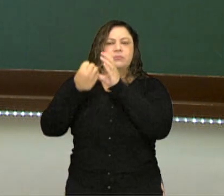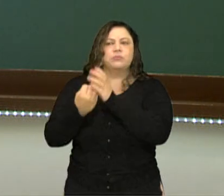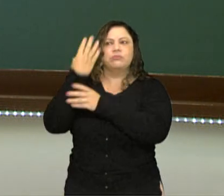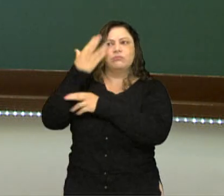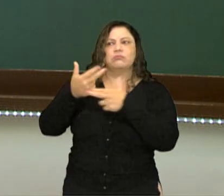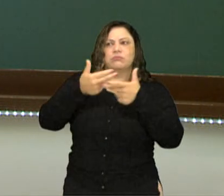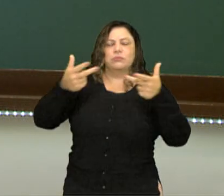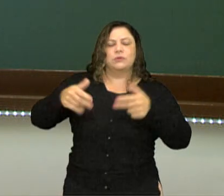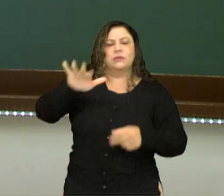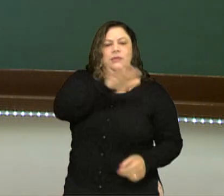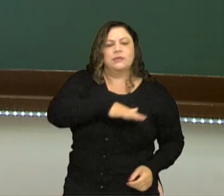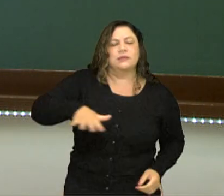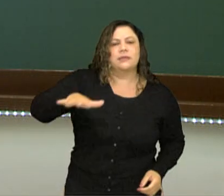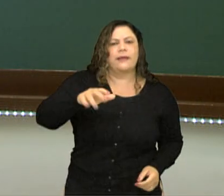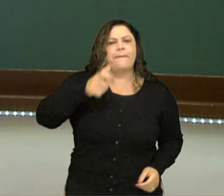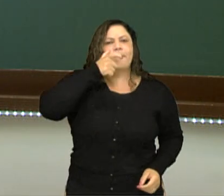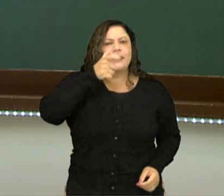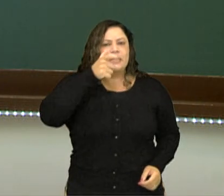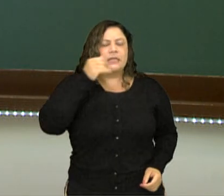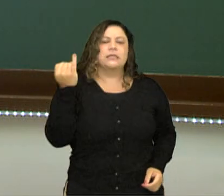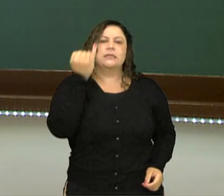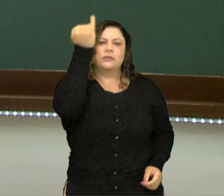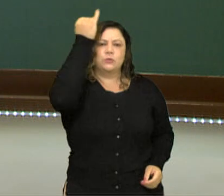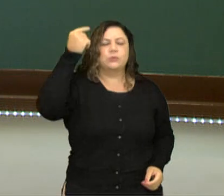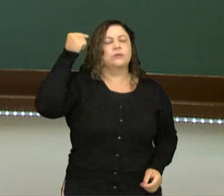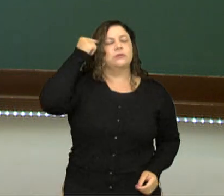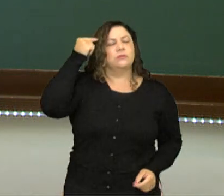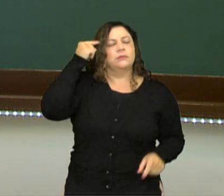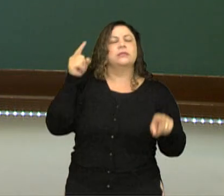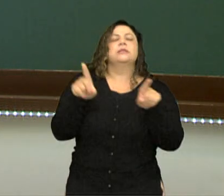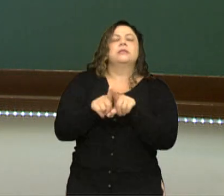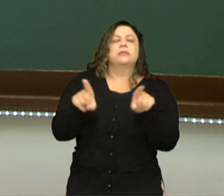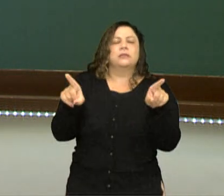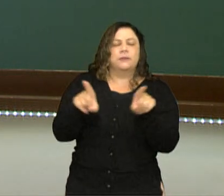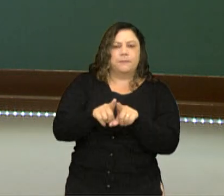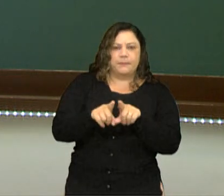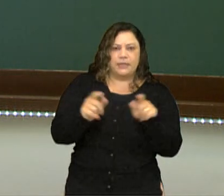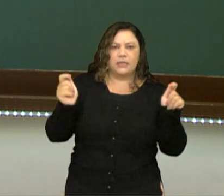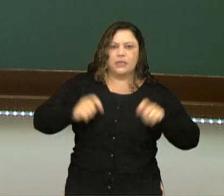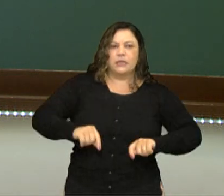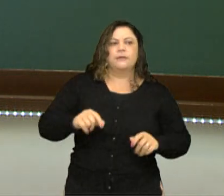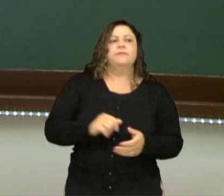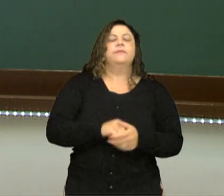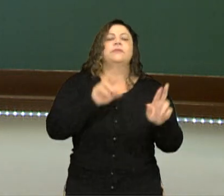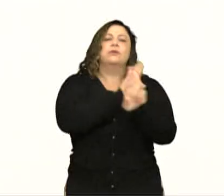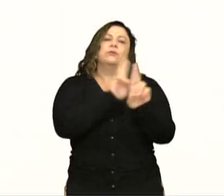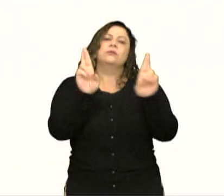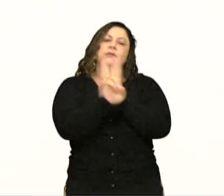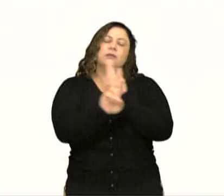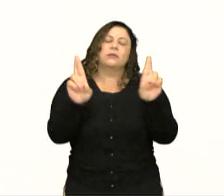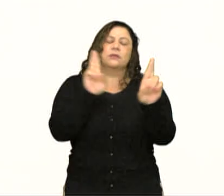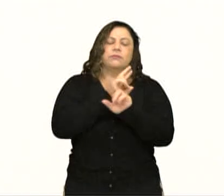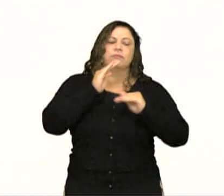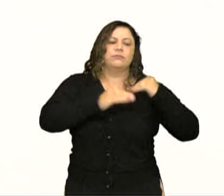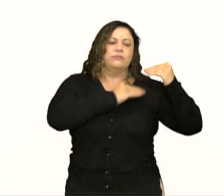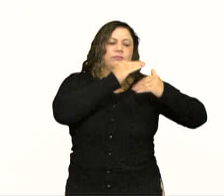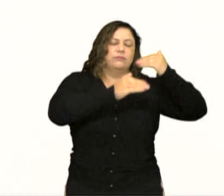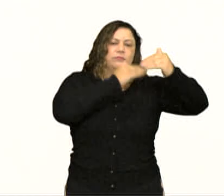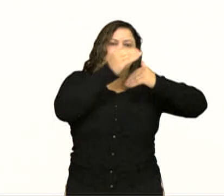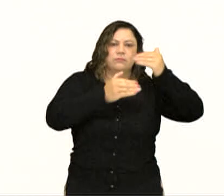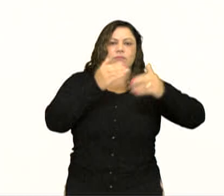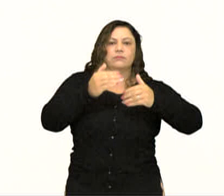território. Então é bem interessante, bem importante a gente pensar. Eu digo que a urbanização está relacionada ao desenvolvimento